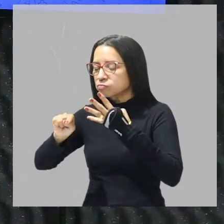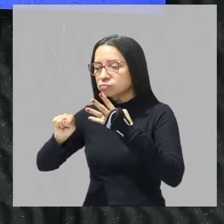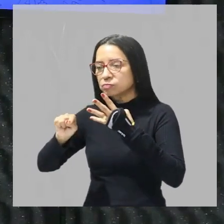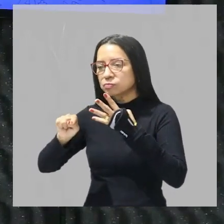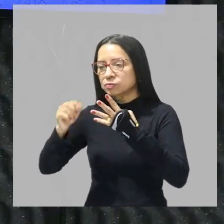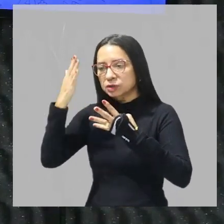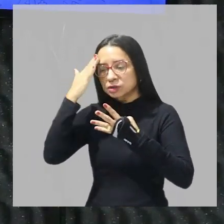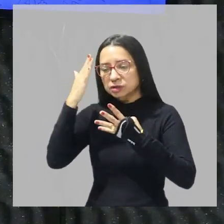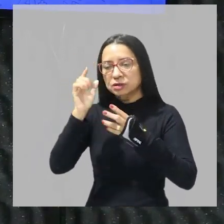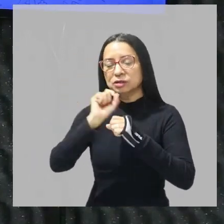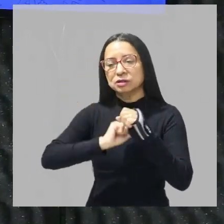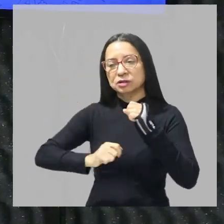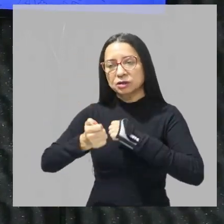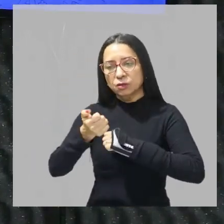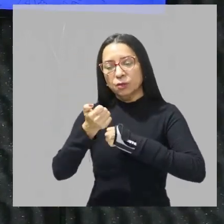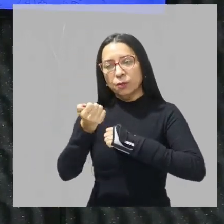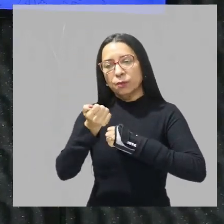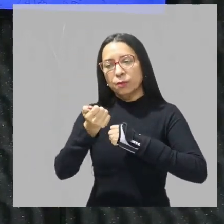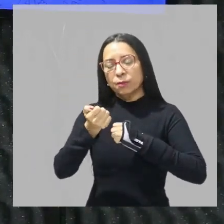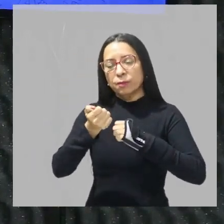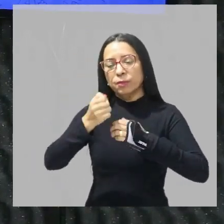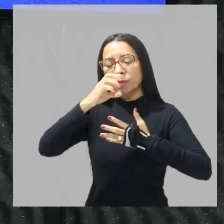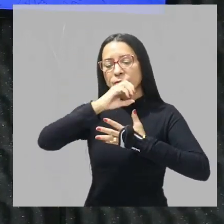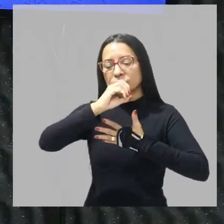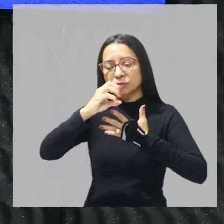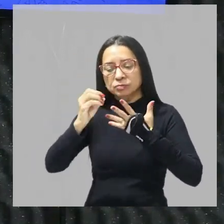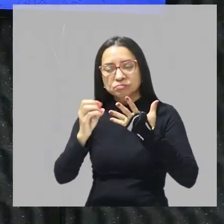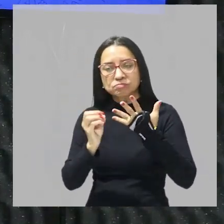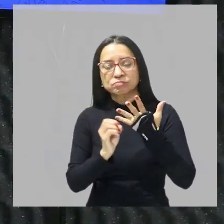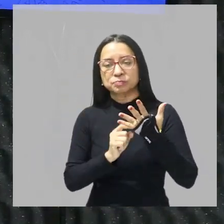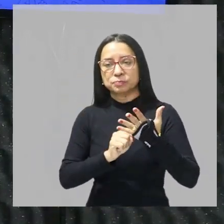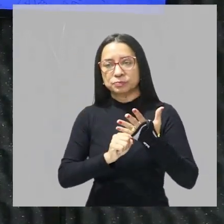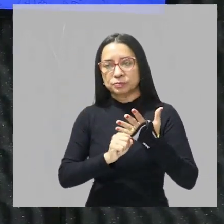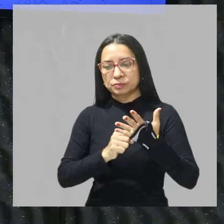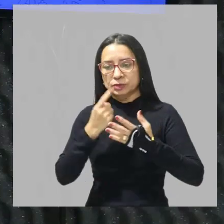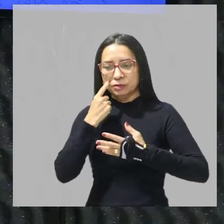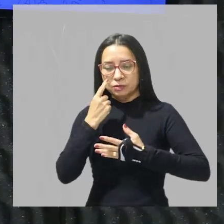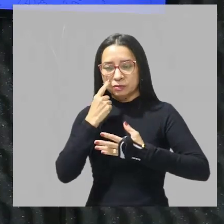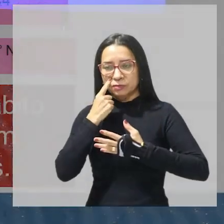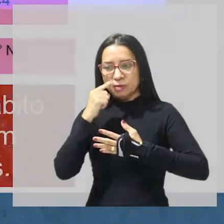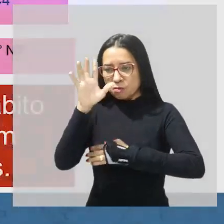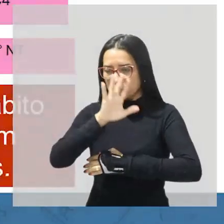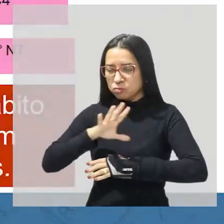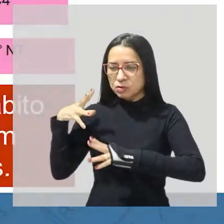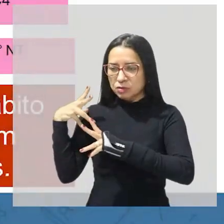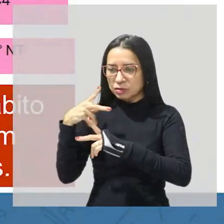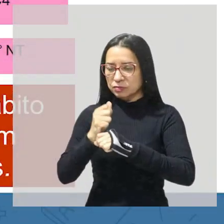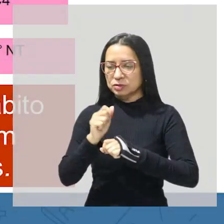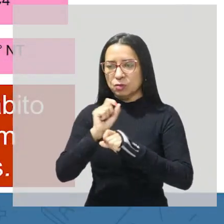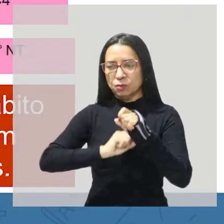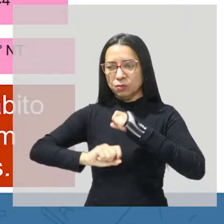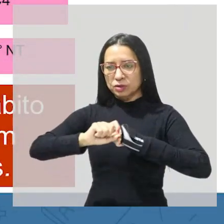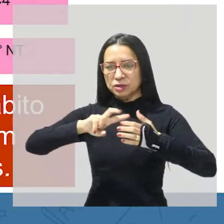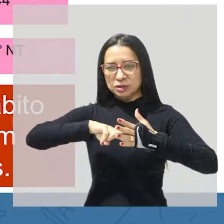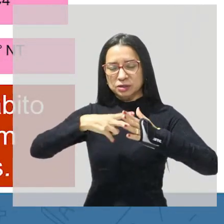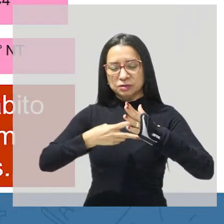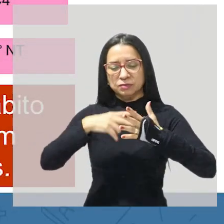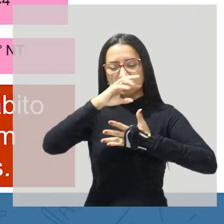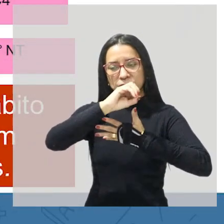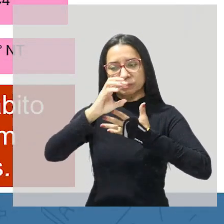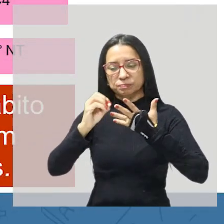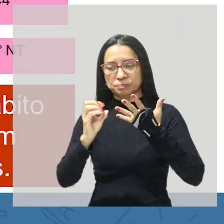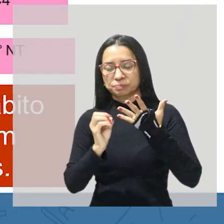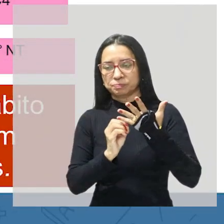você entender um pouco sobre essas teias alimentares, vamos aqui para dar um apanhado geral aqui. O que é uma cadeia alimentar, tá?